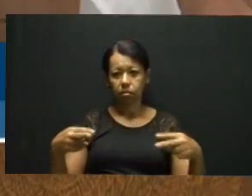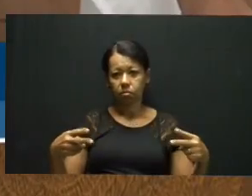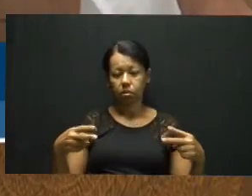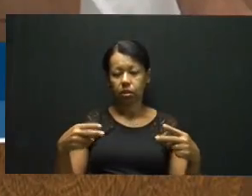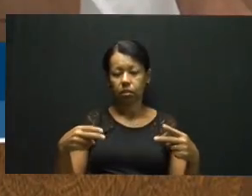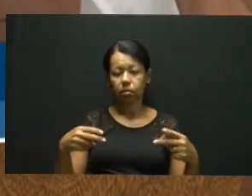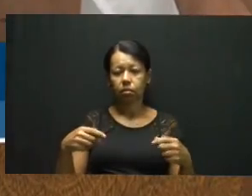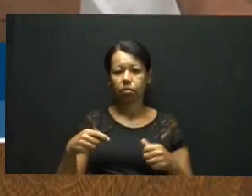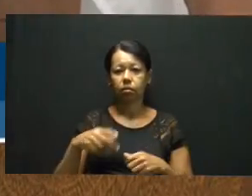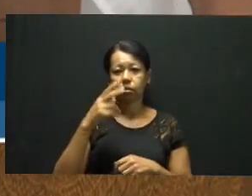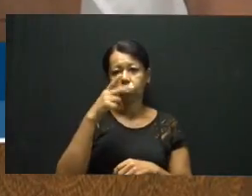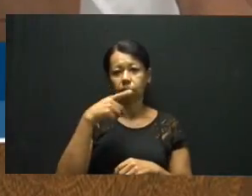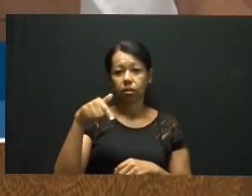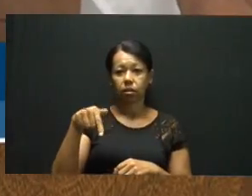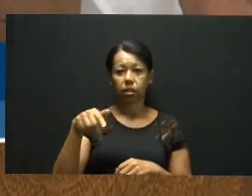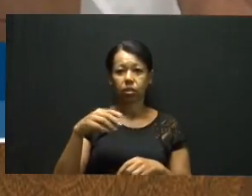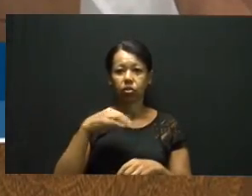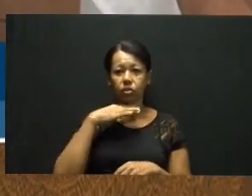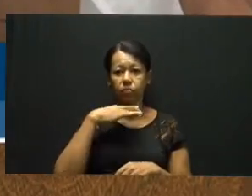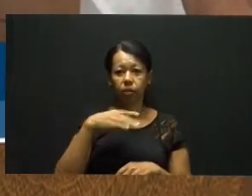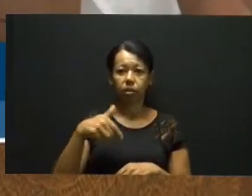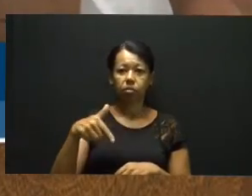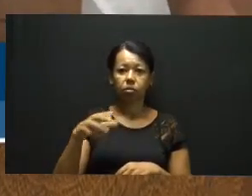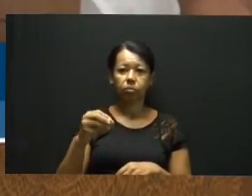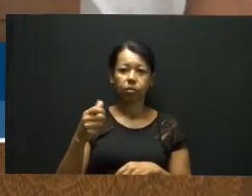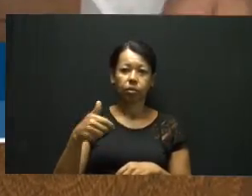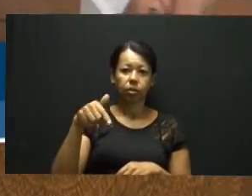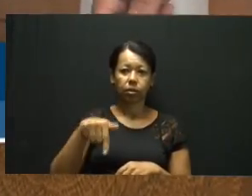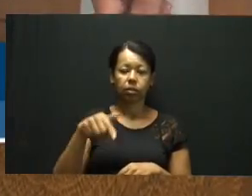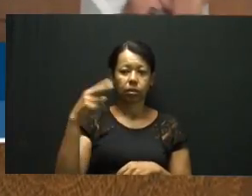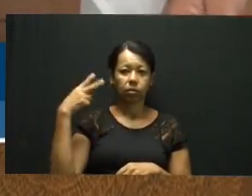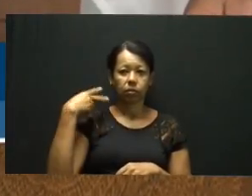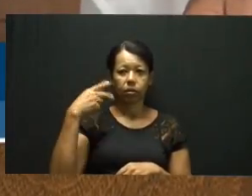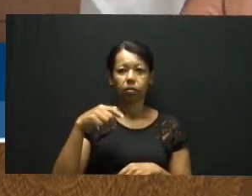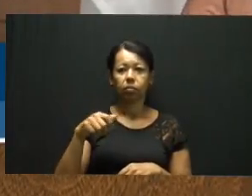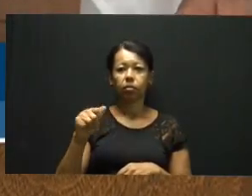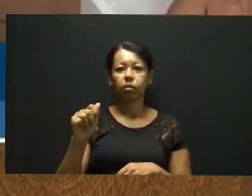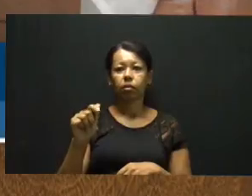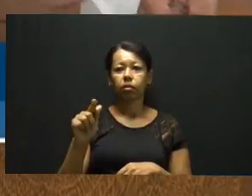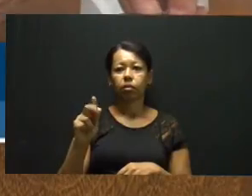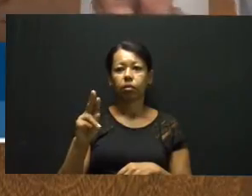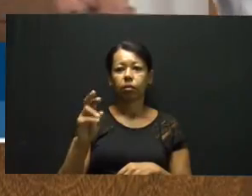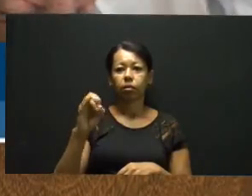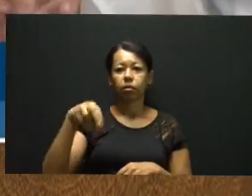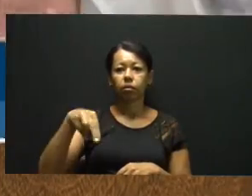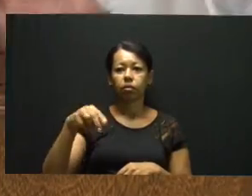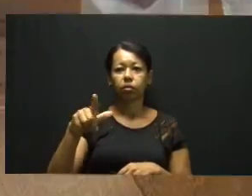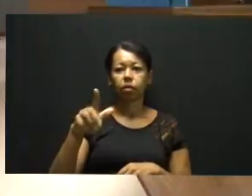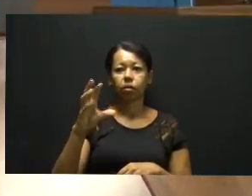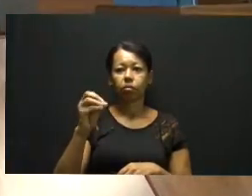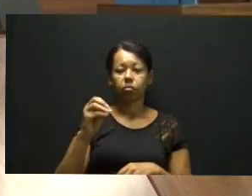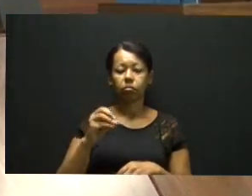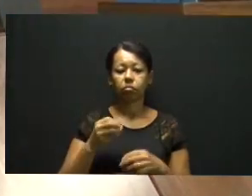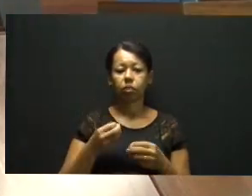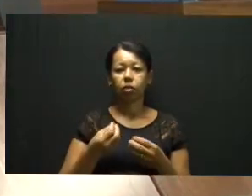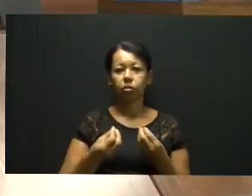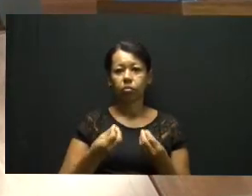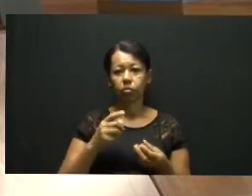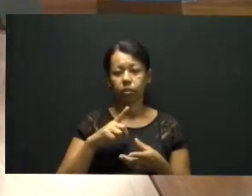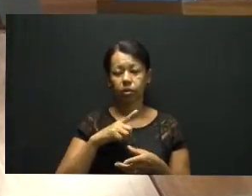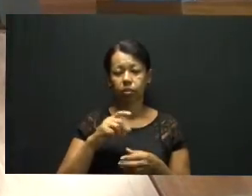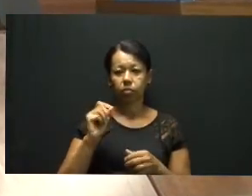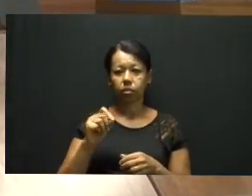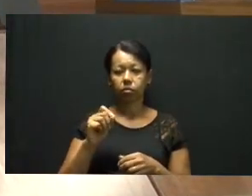Helena Melete Cunha, 7 de março de 2017. Vereador Aguinaldo Alves de Araújo. Conforme disposto no